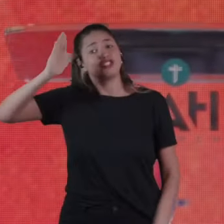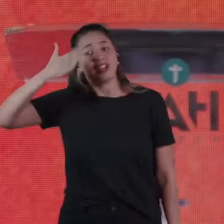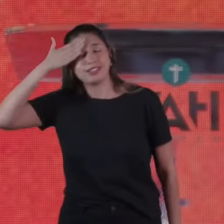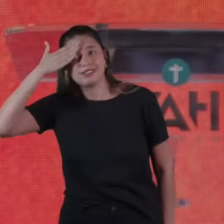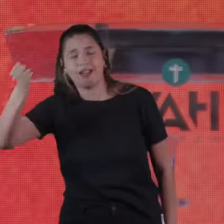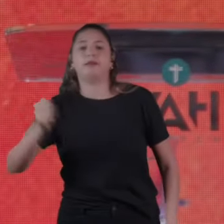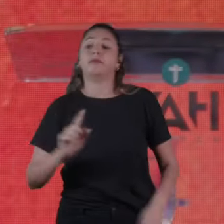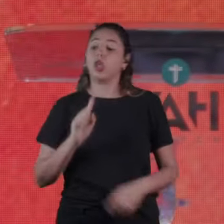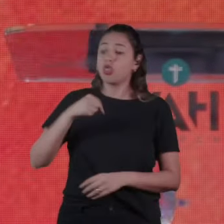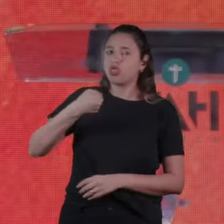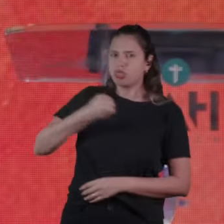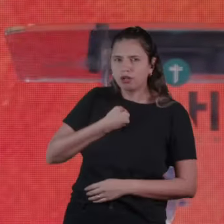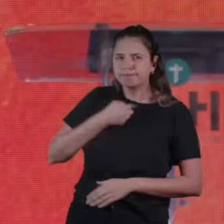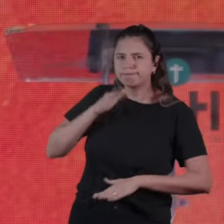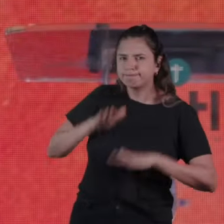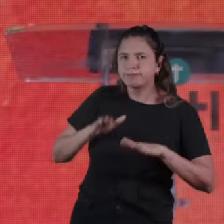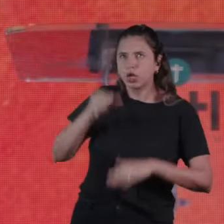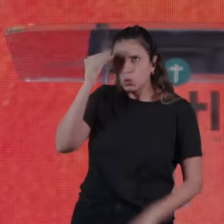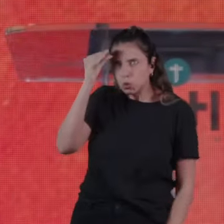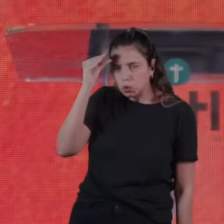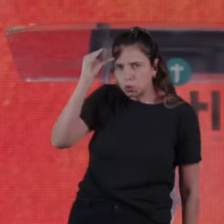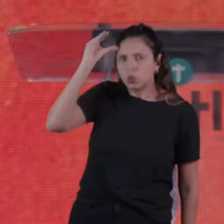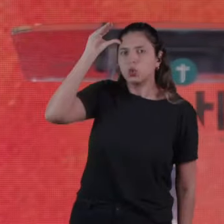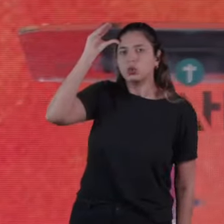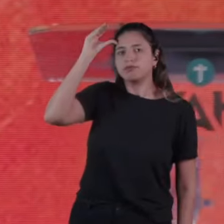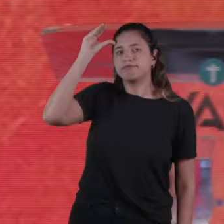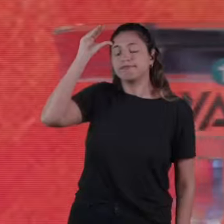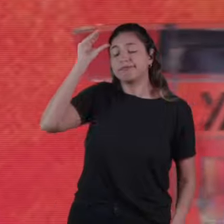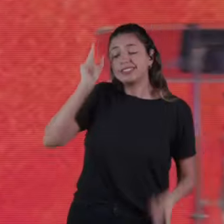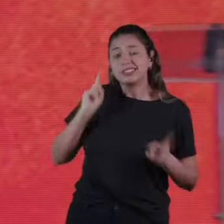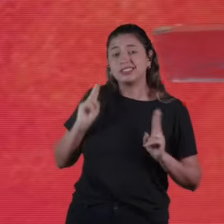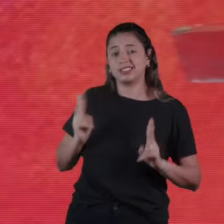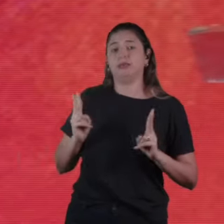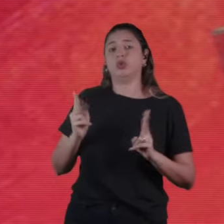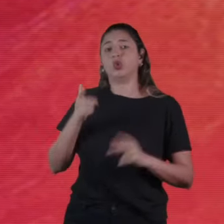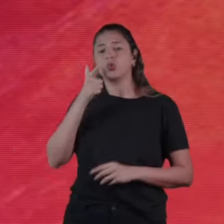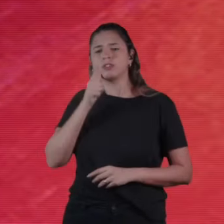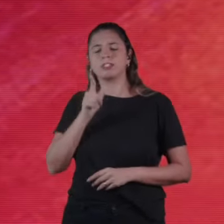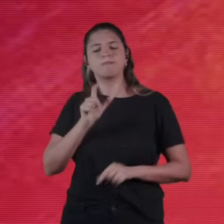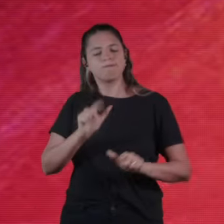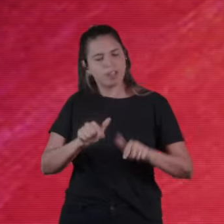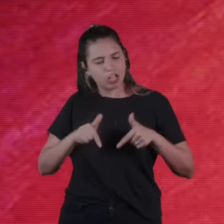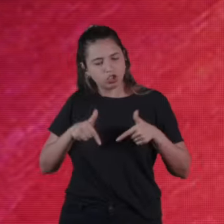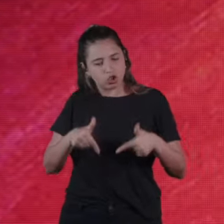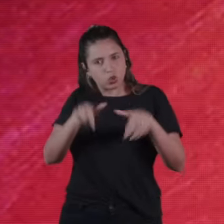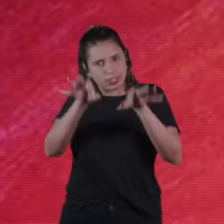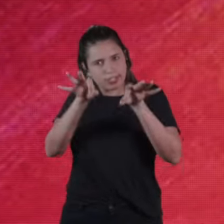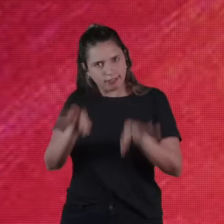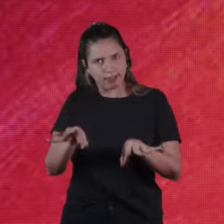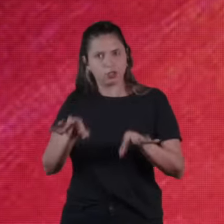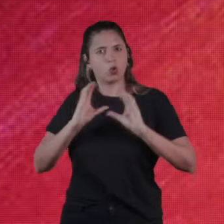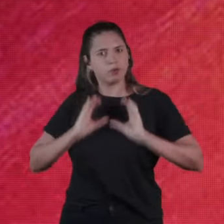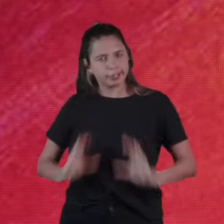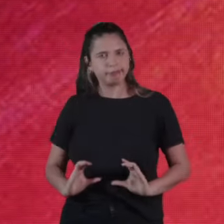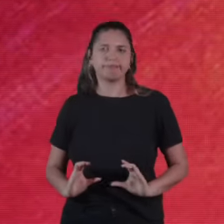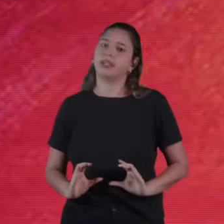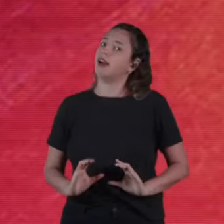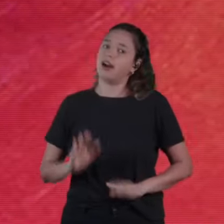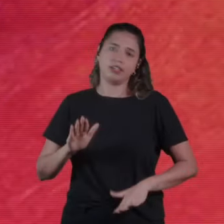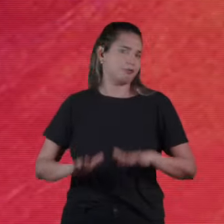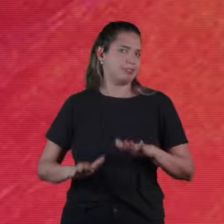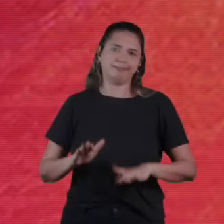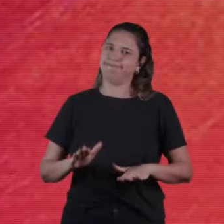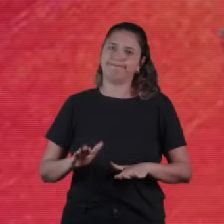Nós, mesmo quando temos conhecimento, nem sempre conseguimos aplicar esse conhecimento de maneira perfeita. Deus